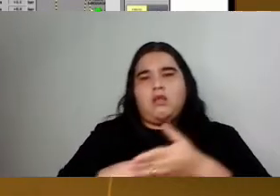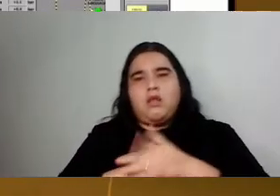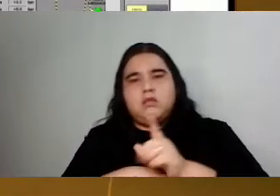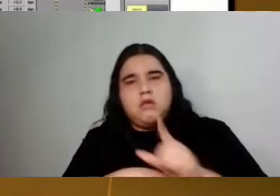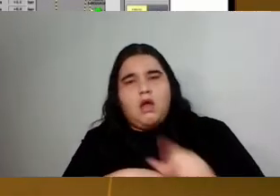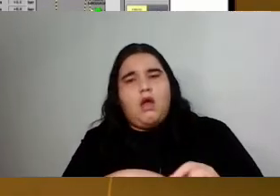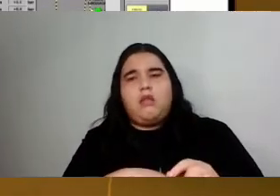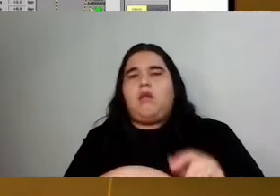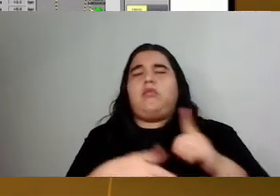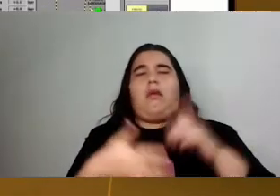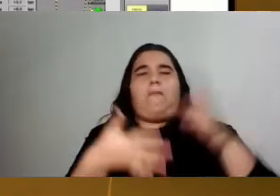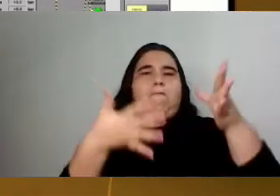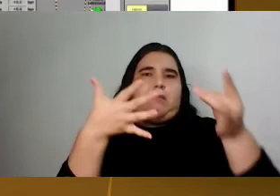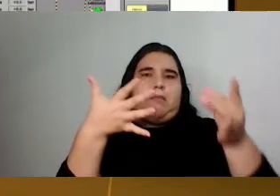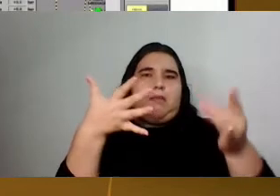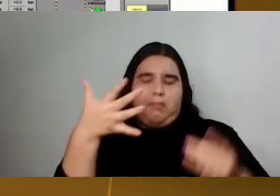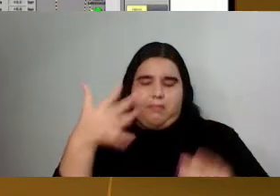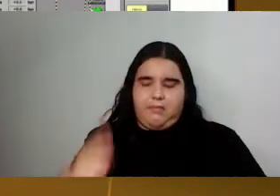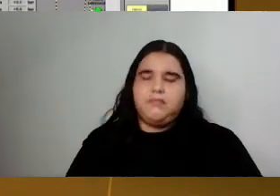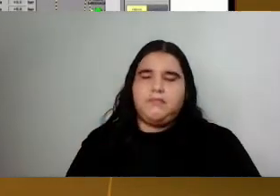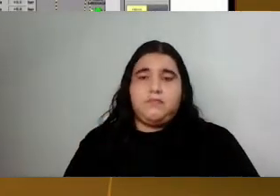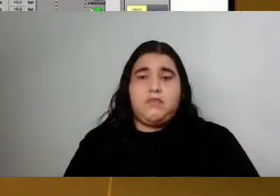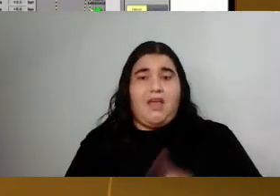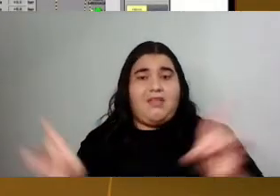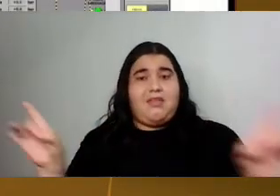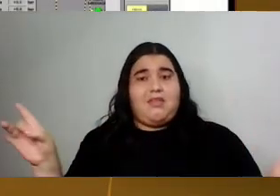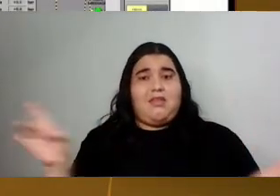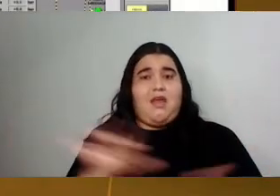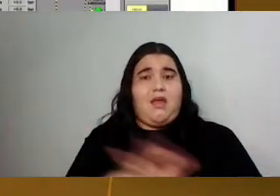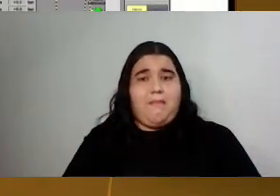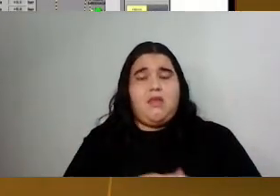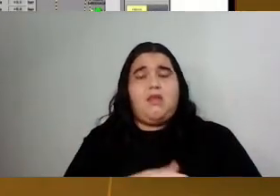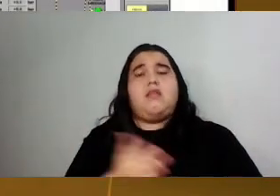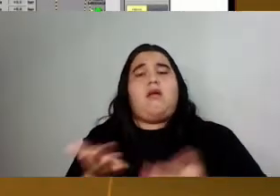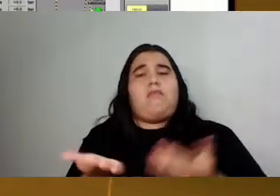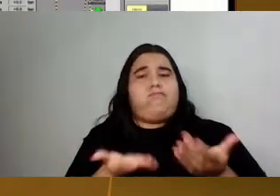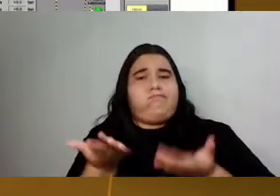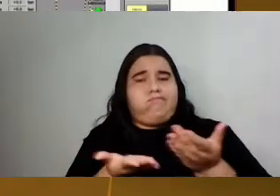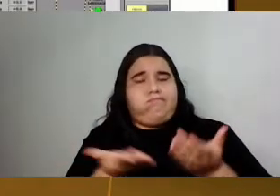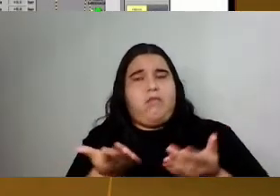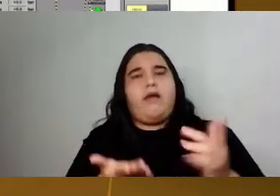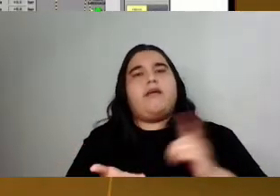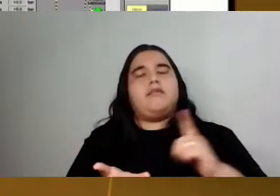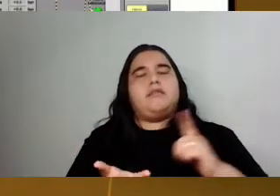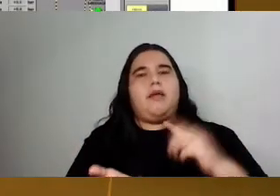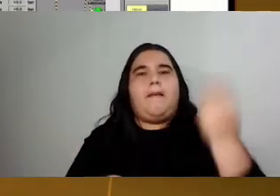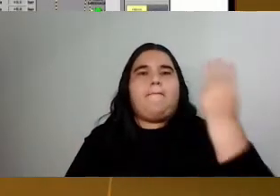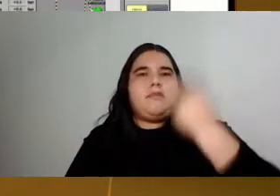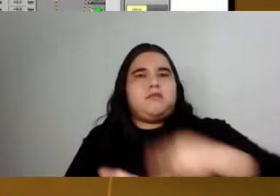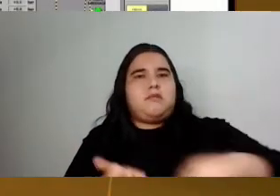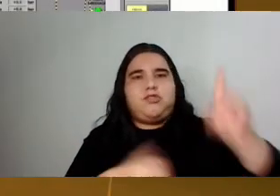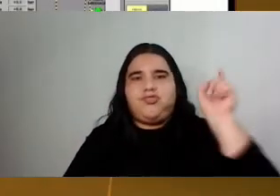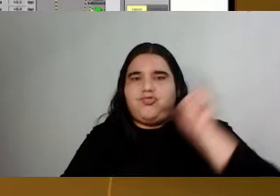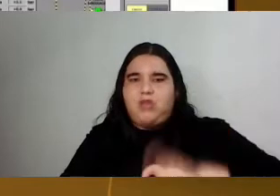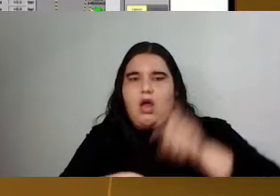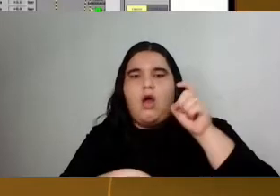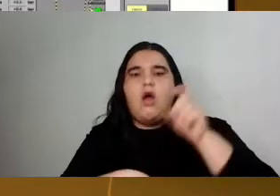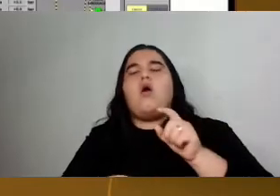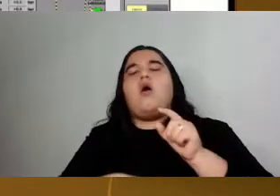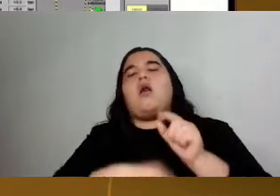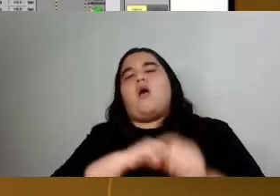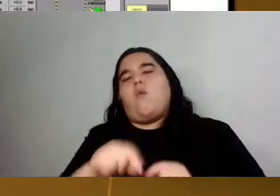de parâmetros. E quando ela conclui o tratamento, ela também manda uma mensagem automática, sem a gente consultar, dizendo tratamento concluído com